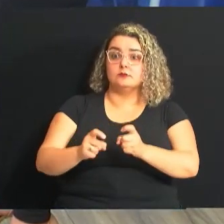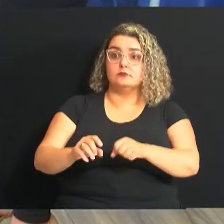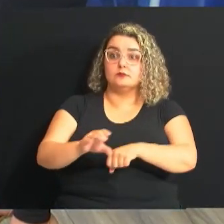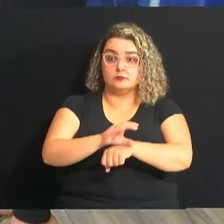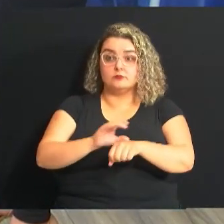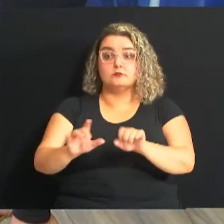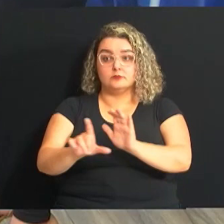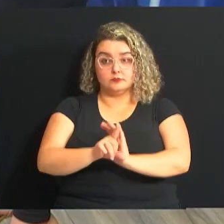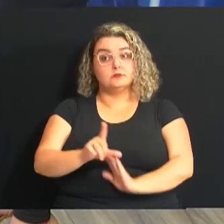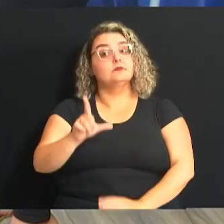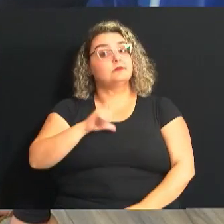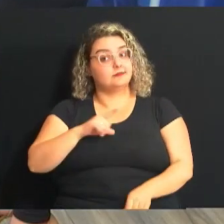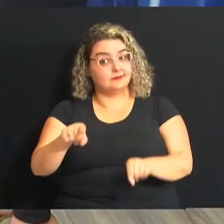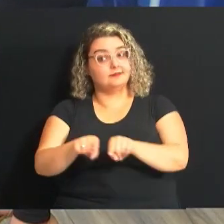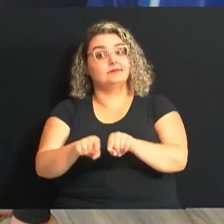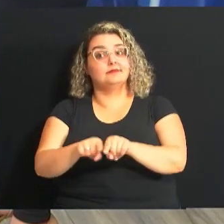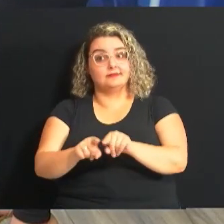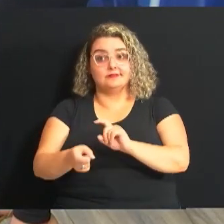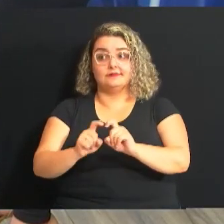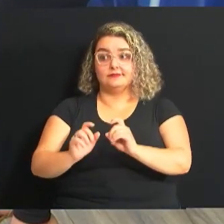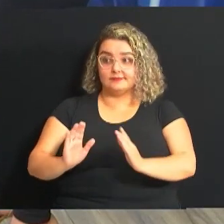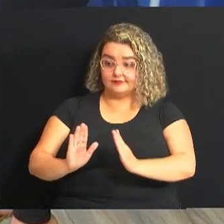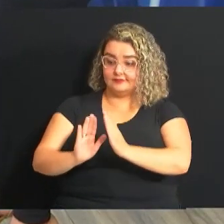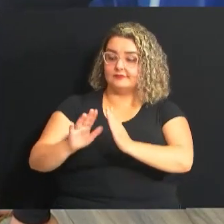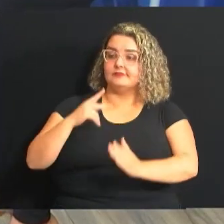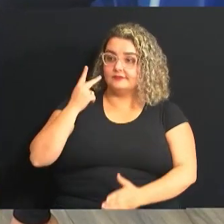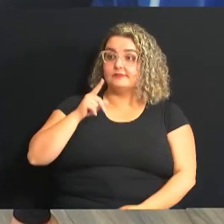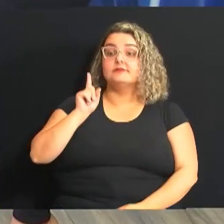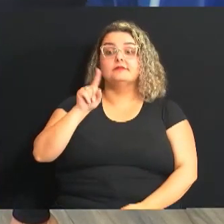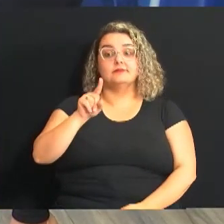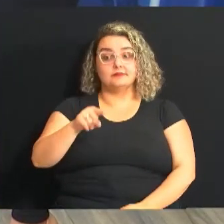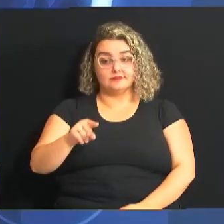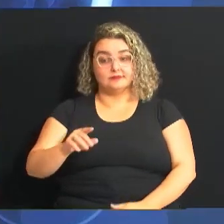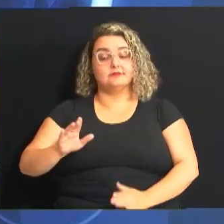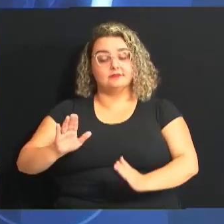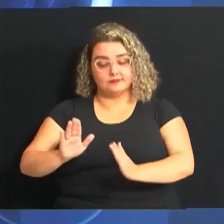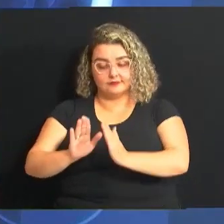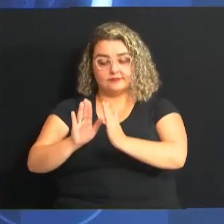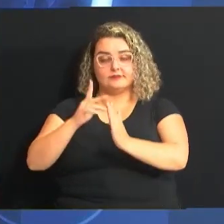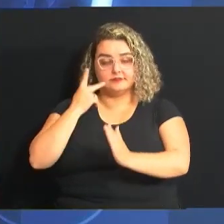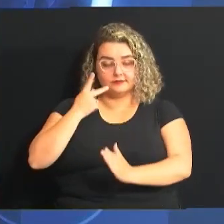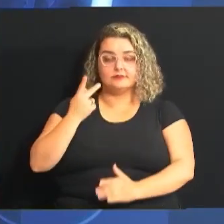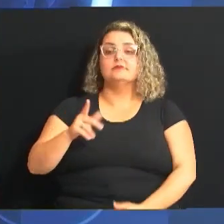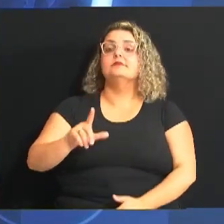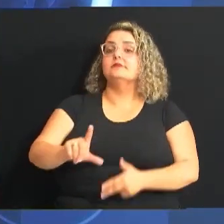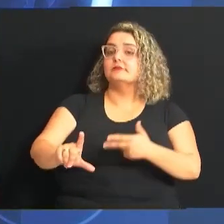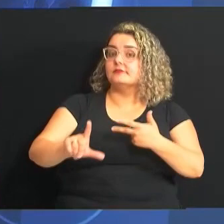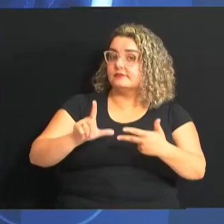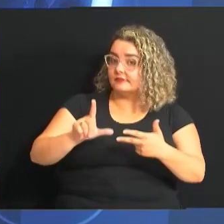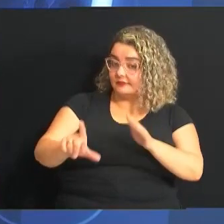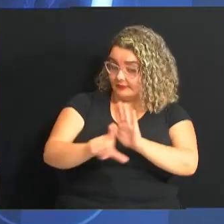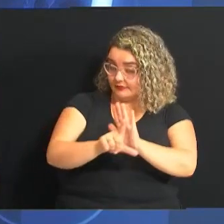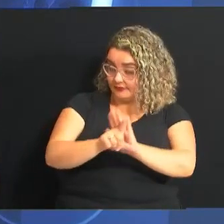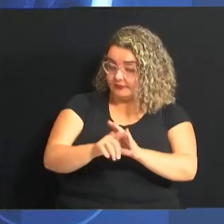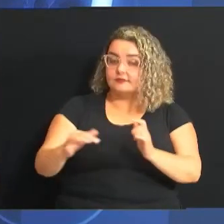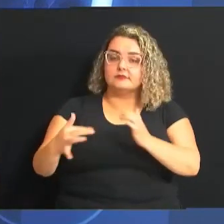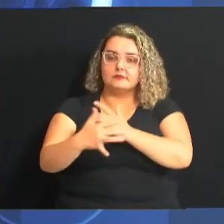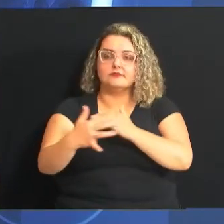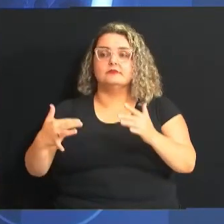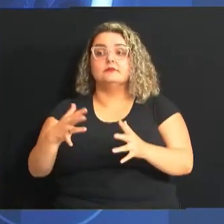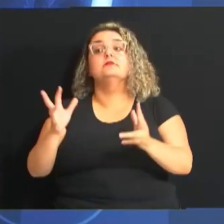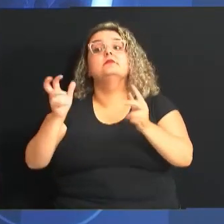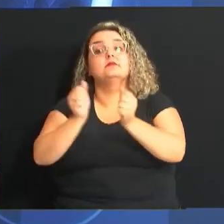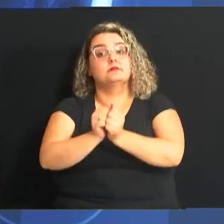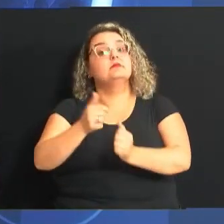e nós tivemos também reunião da Frente Parlamentar. A Frente Parlamentar da Legislação Urbana, ela se reuniu mais uma